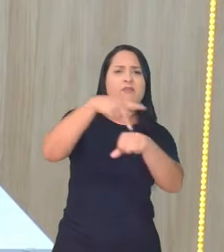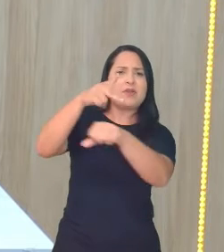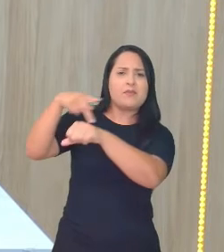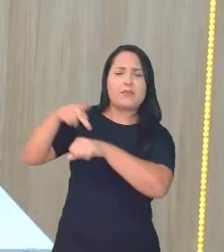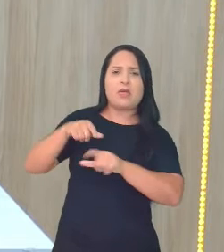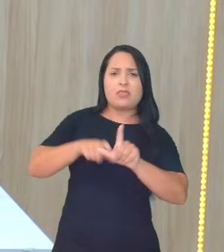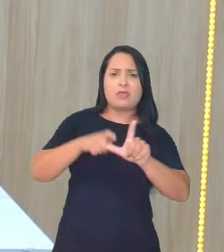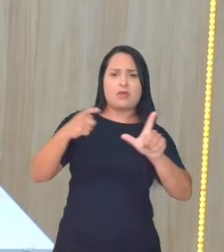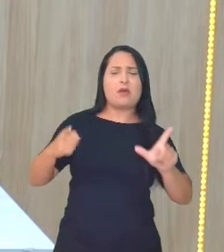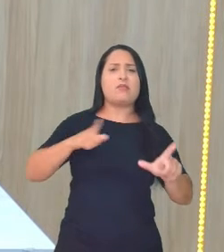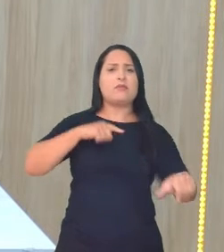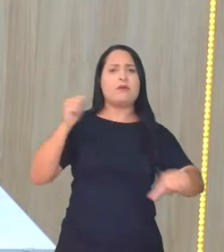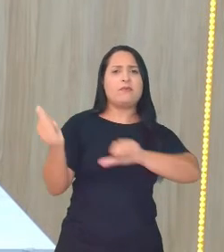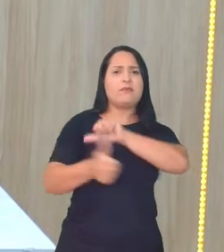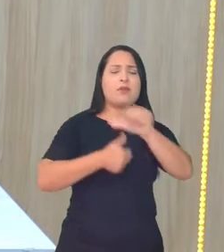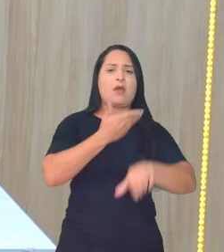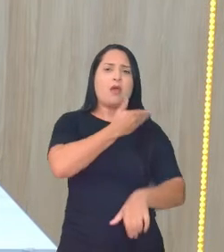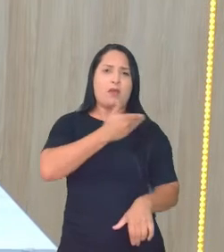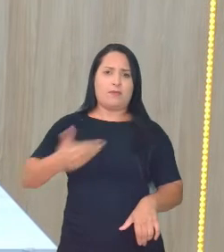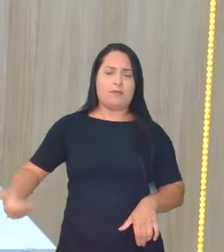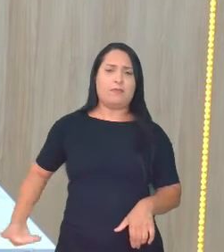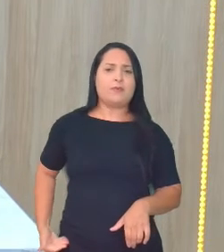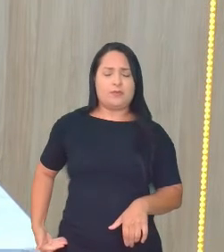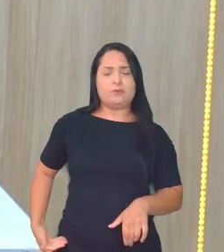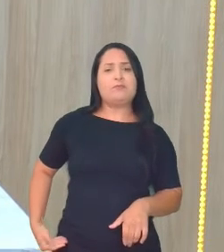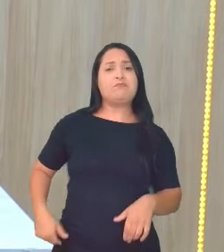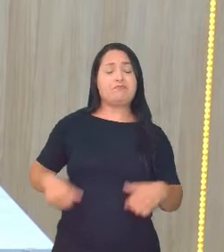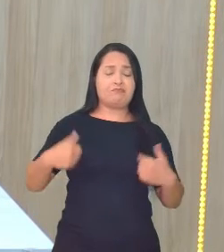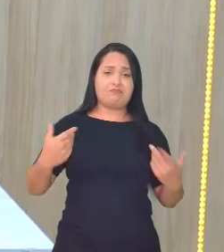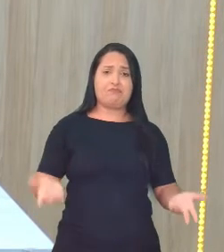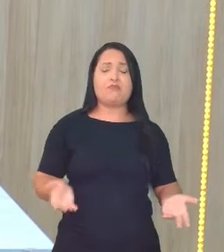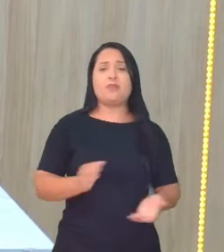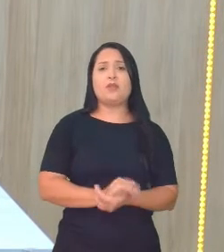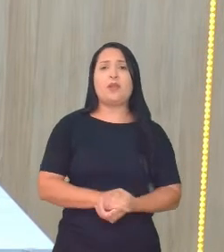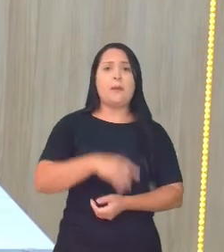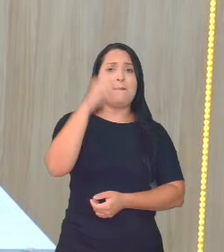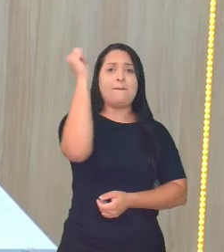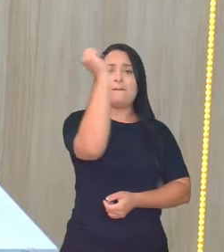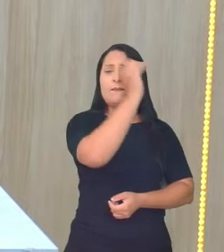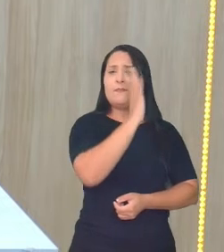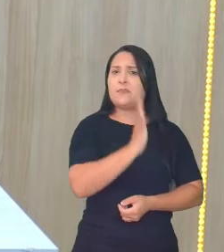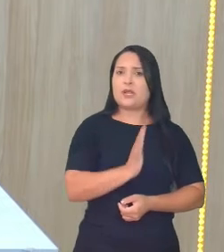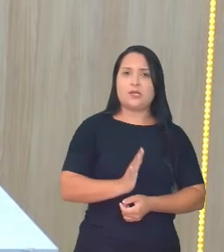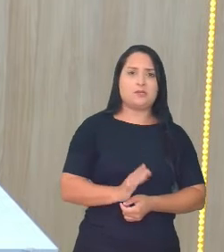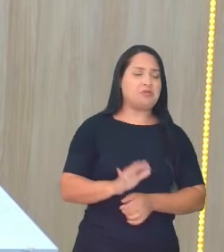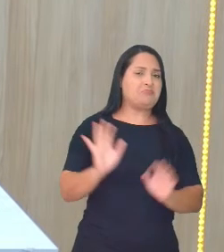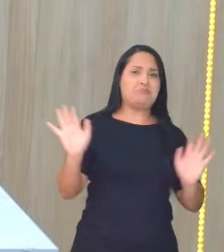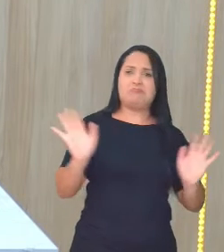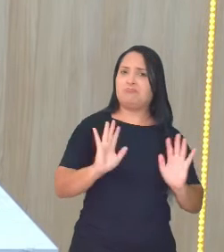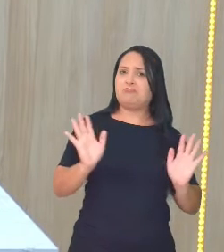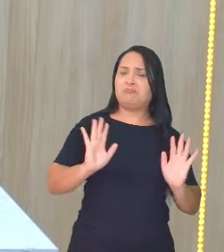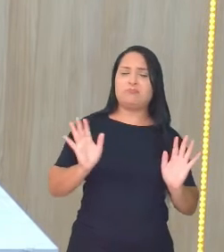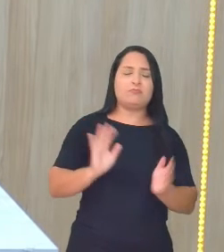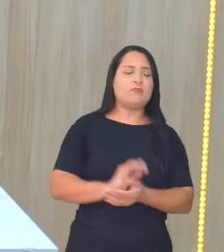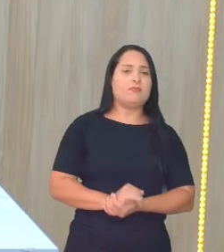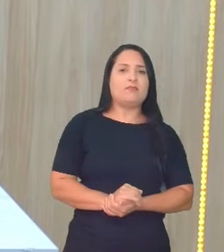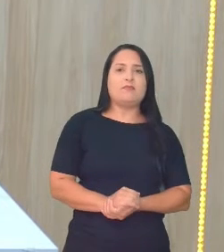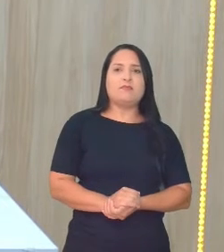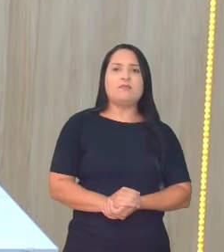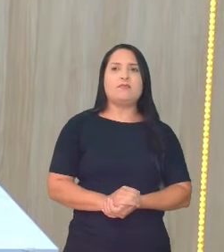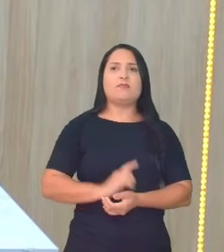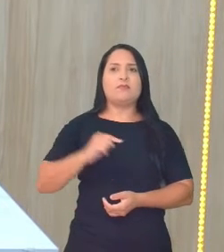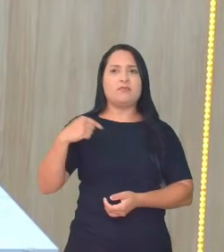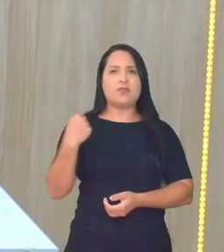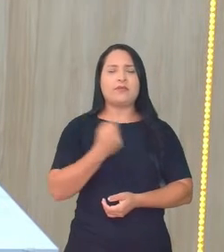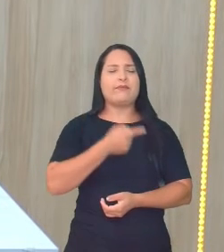independentes viraram repúblicas, viraram república, mas o Brasil não aconteceu isso, é. viu? E aí a